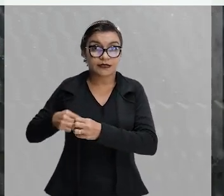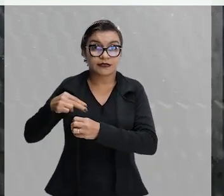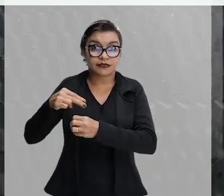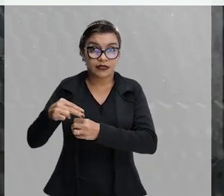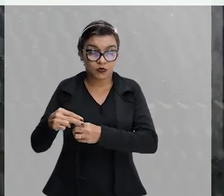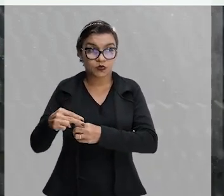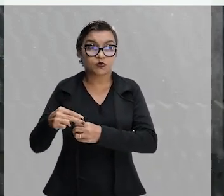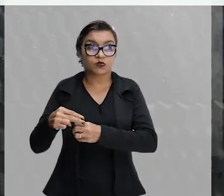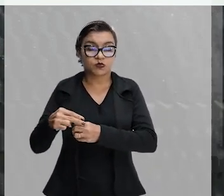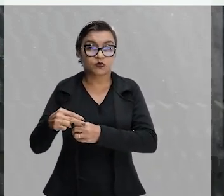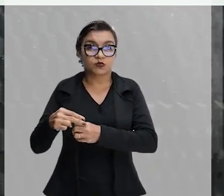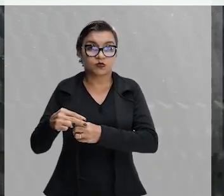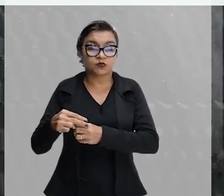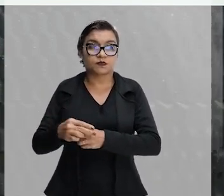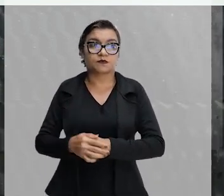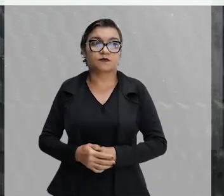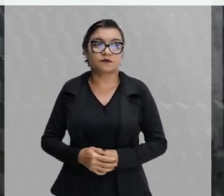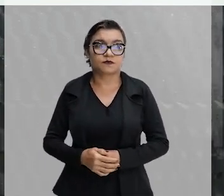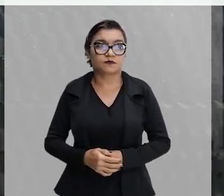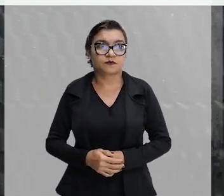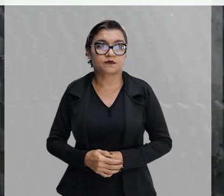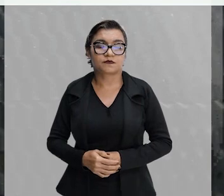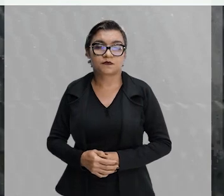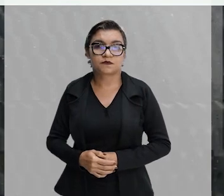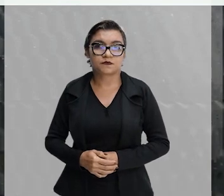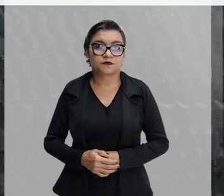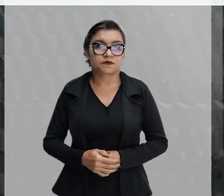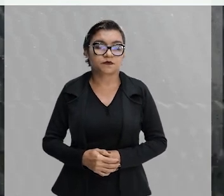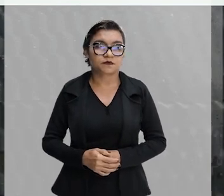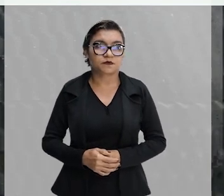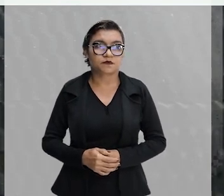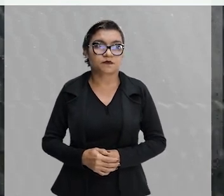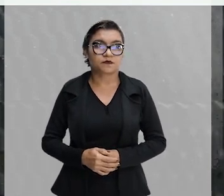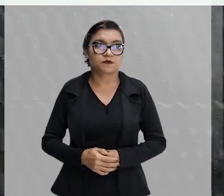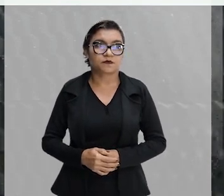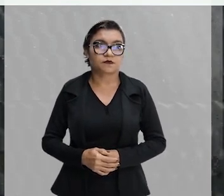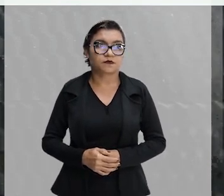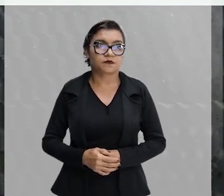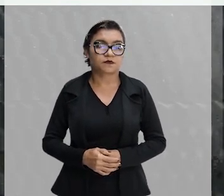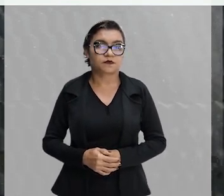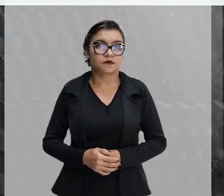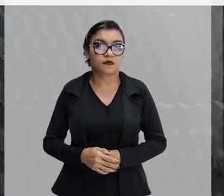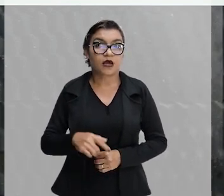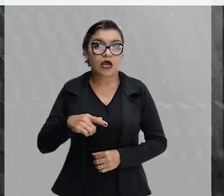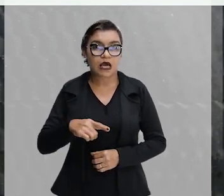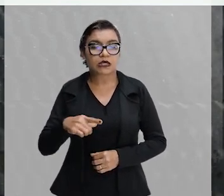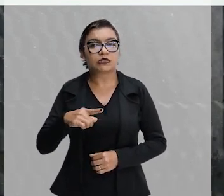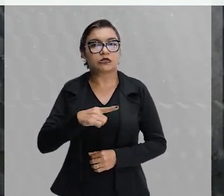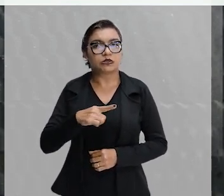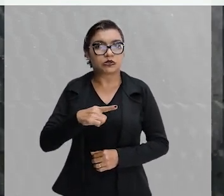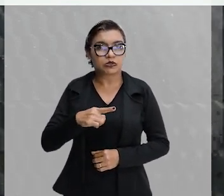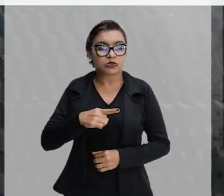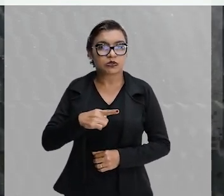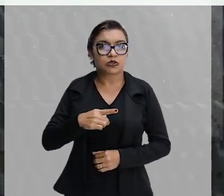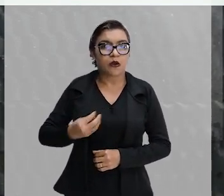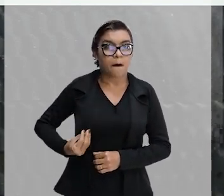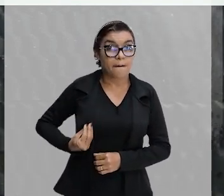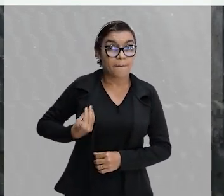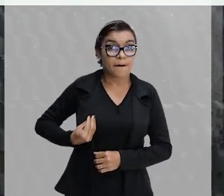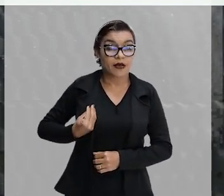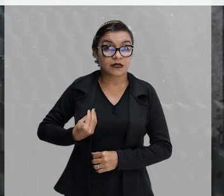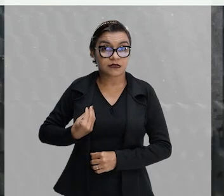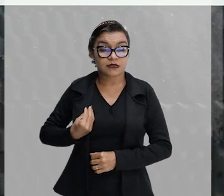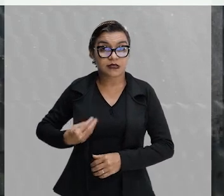os prótons e os nêutrons ficavam presentes aí no